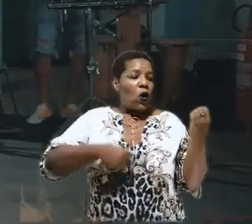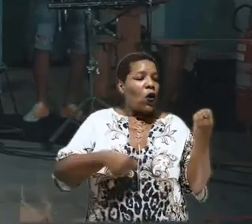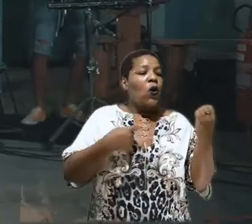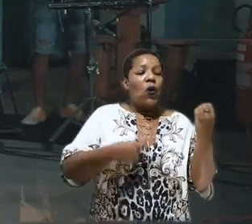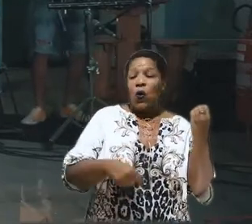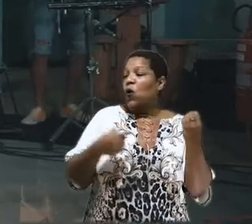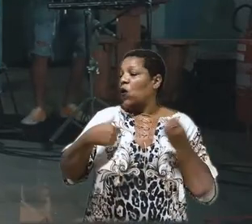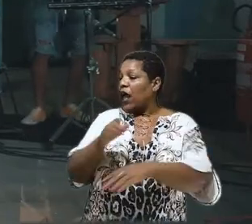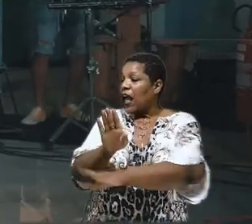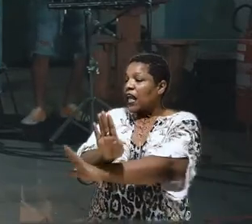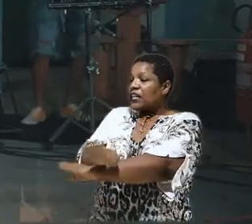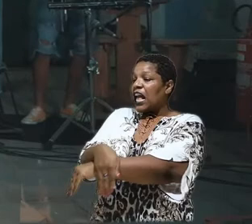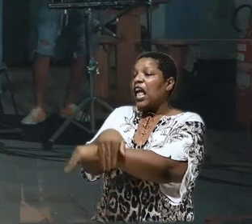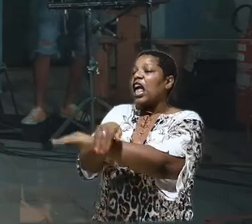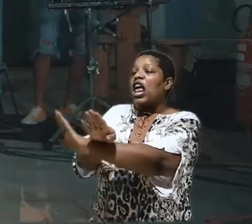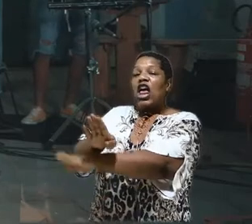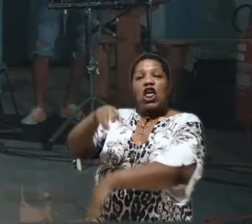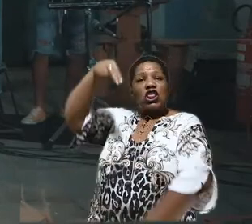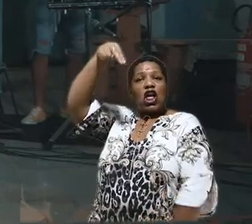na